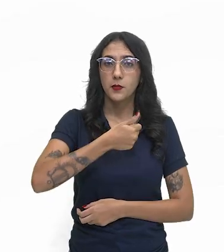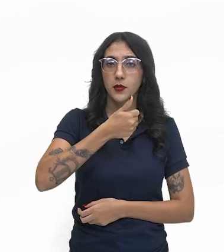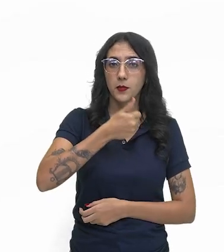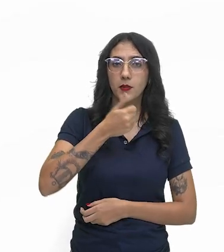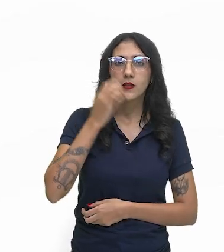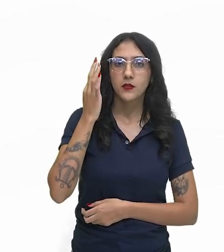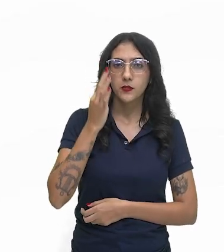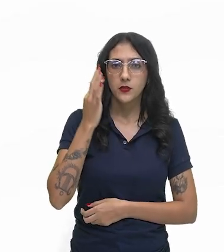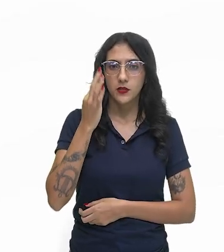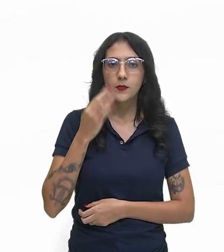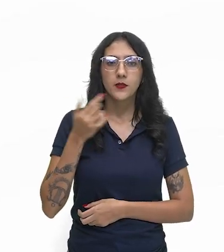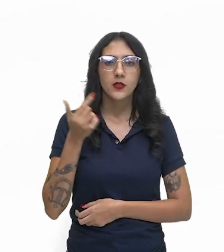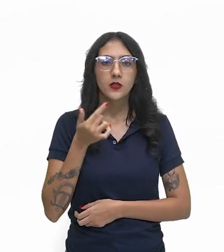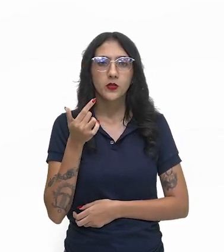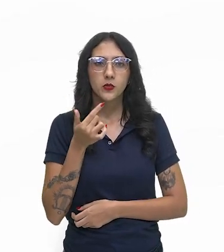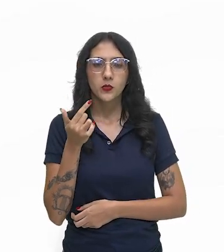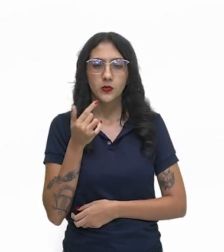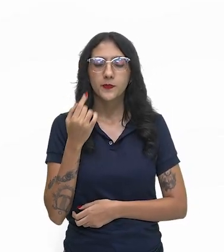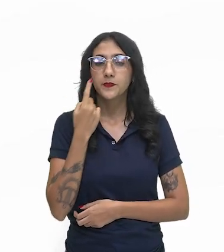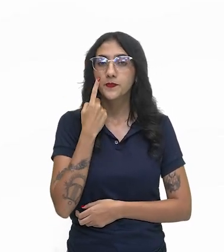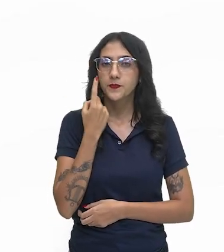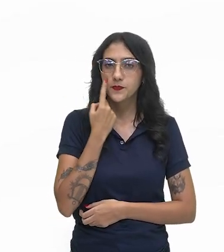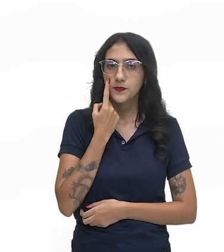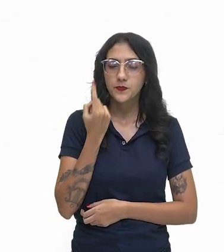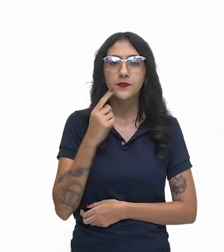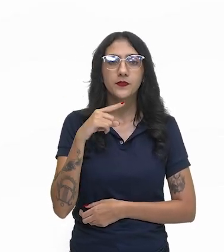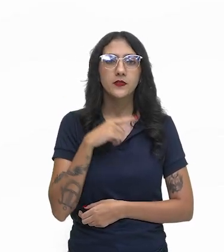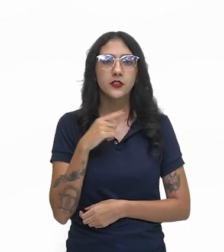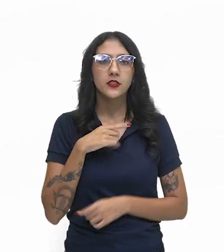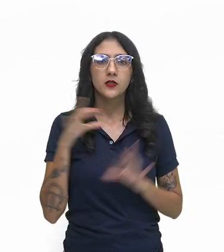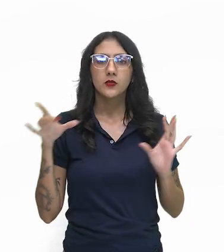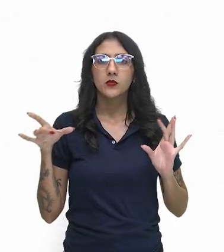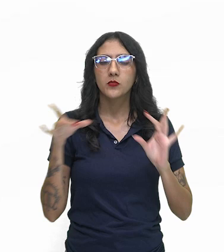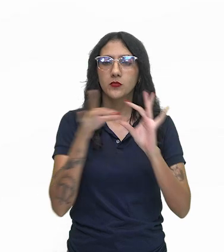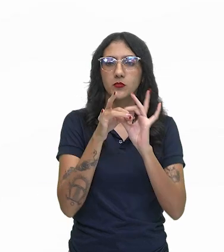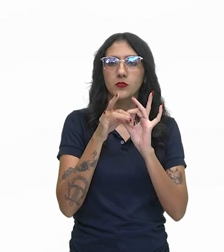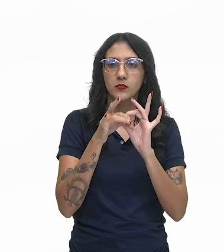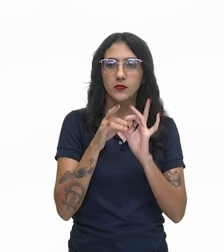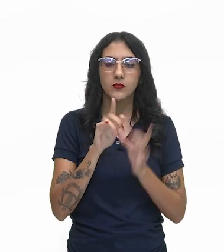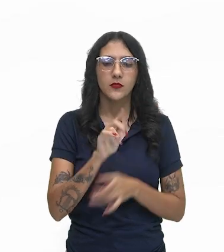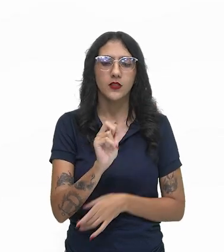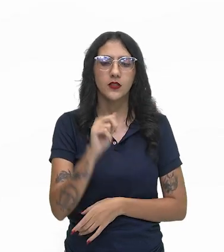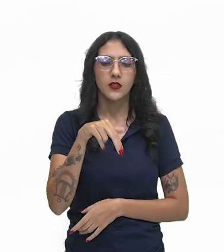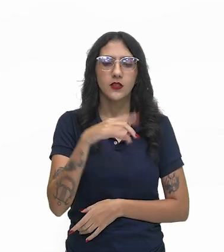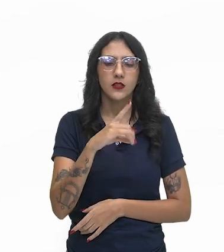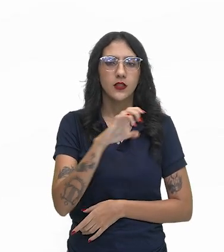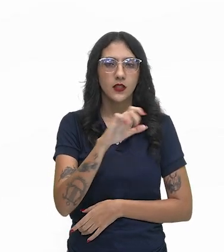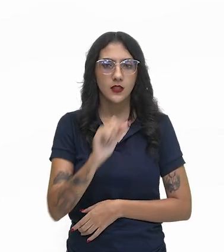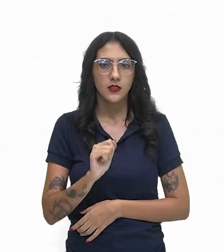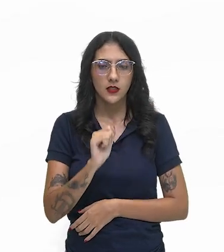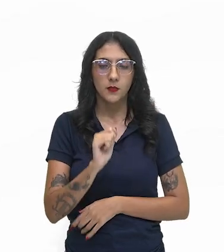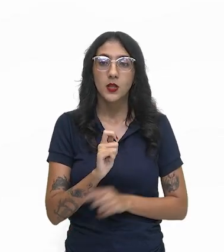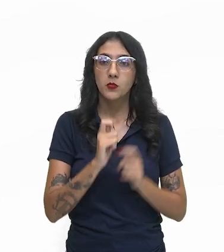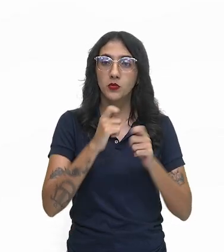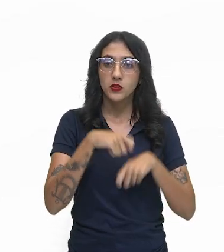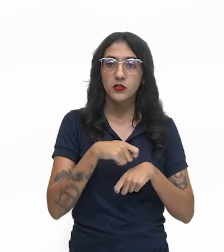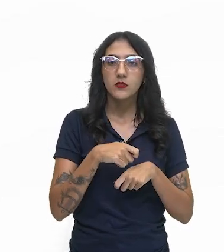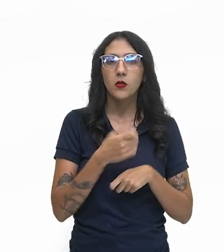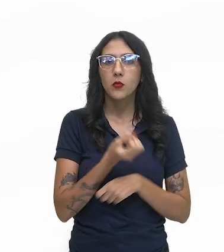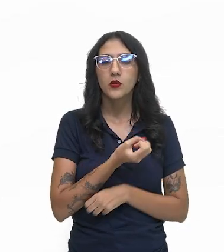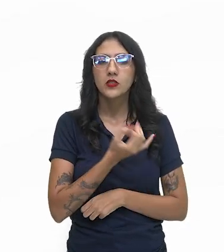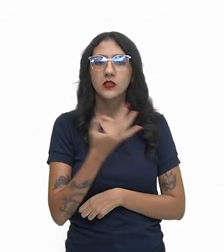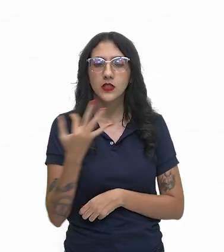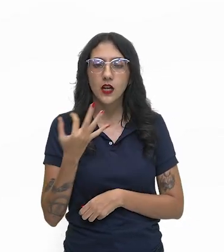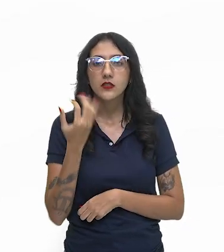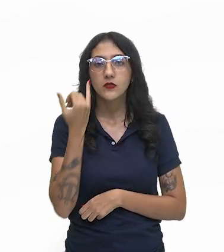força resultante e aceleração, elas são o quê? Grandezas vetoriais. Aí temos que a